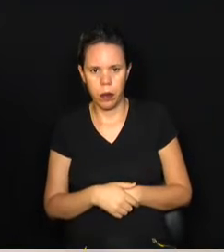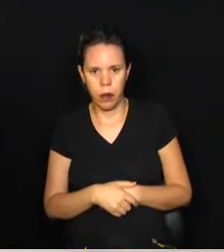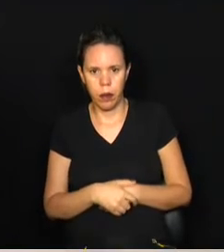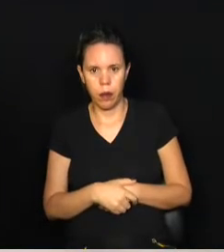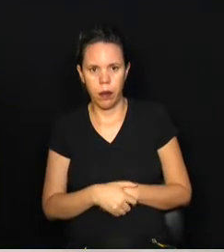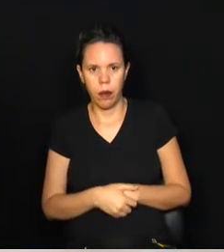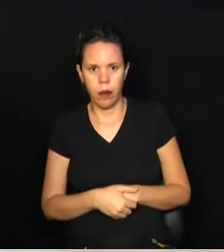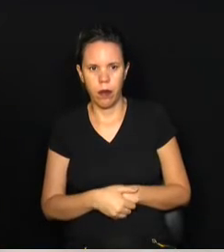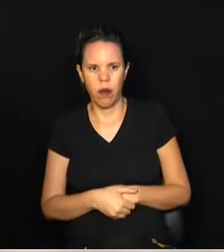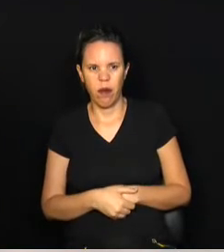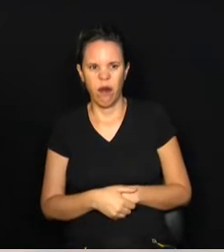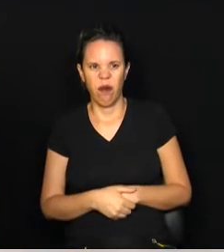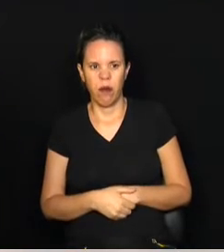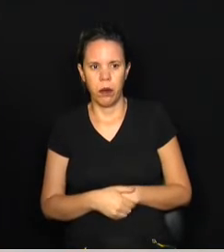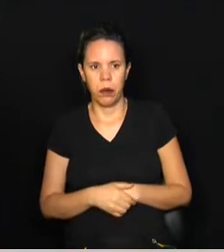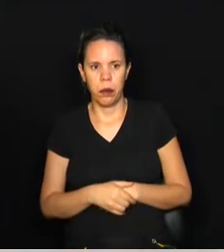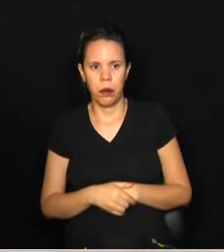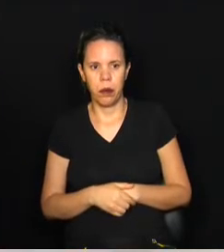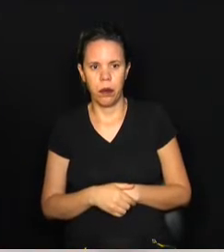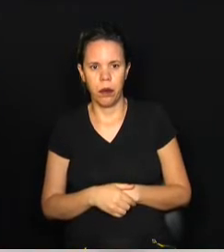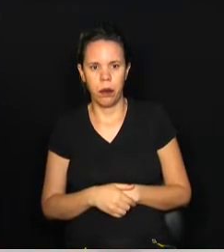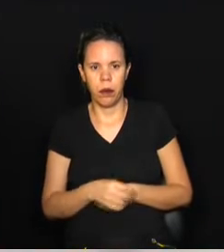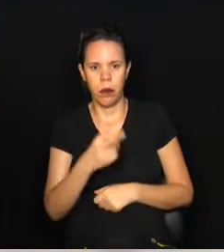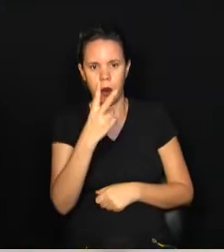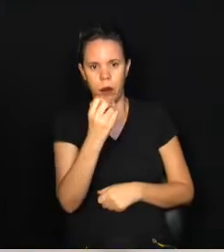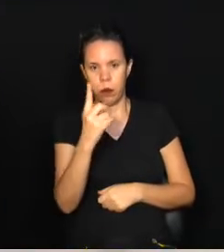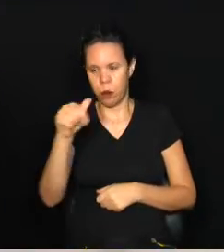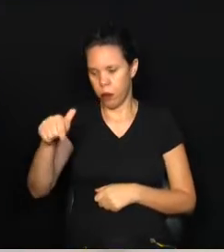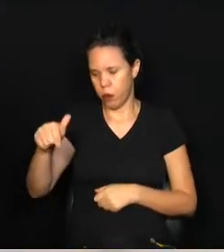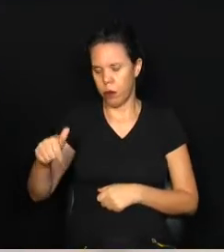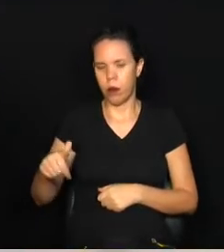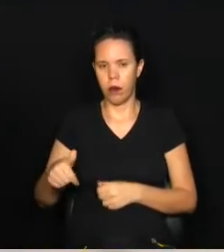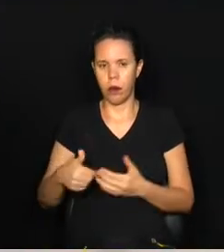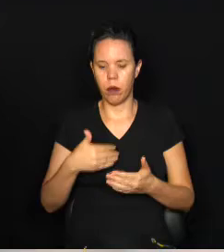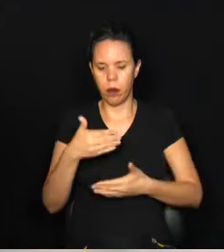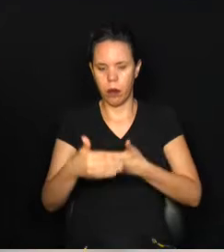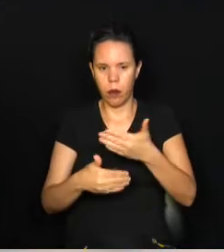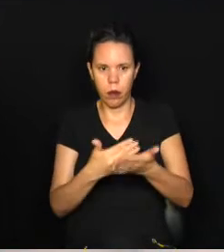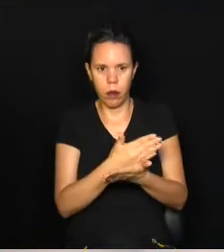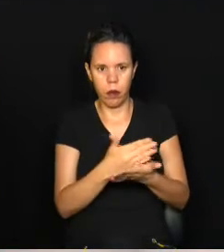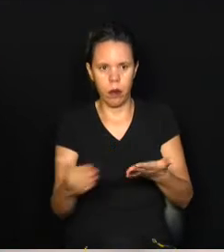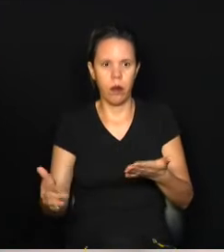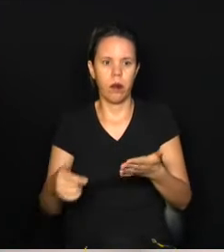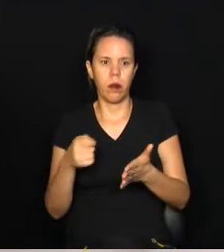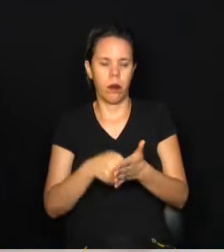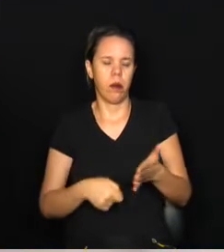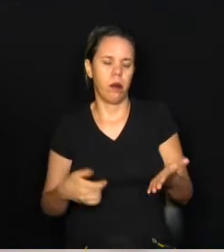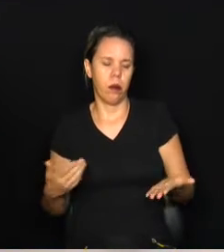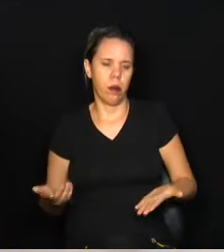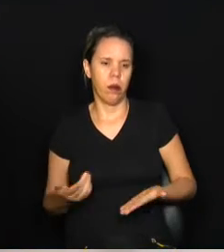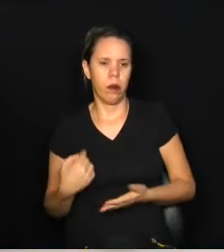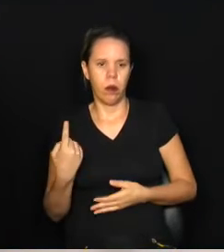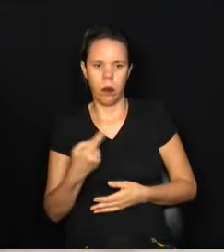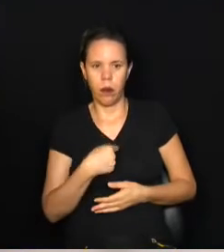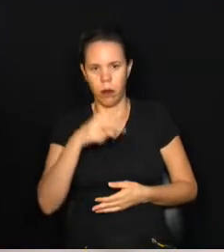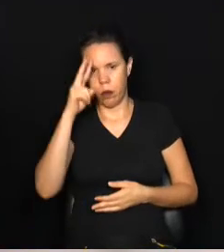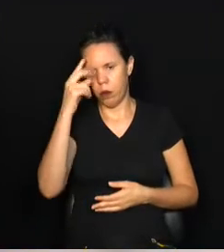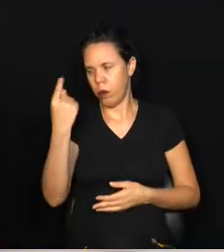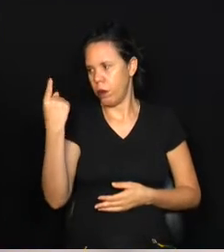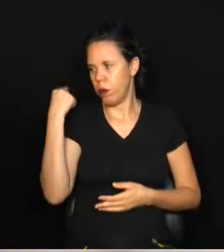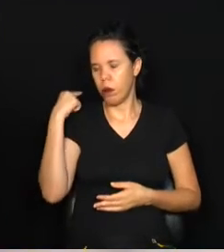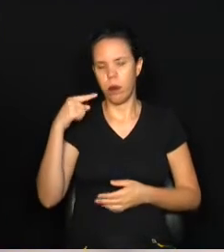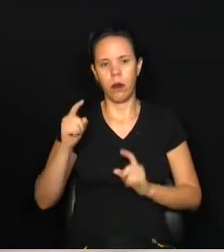Olha, Bispo, em 2017 esse processo começou, né? Então, a gente lembra lá das